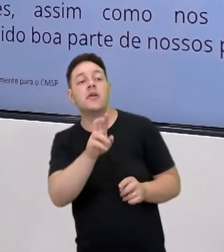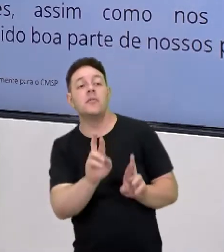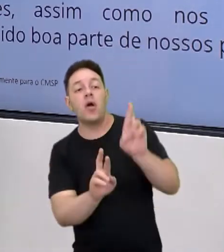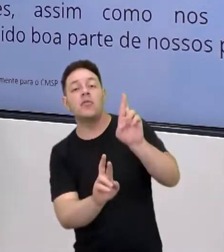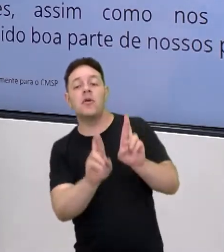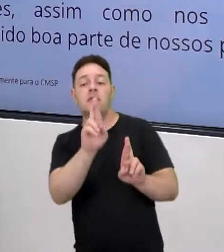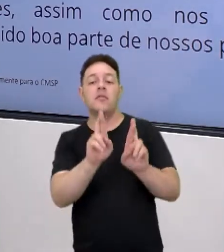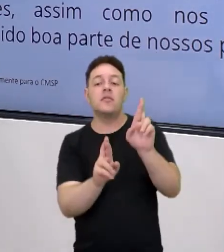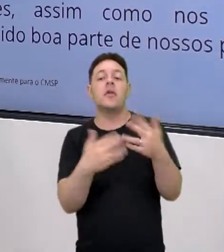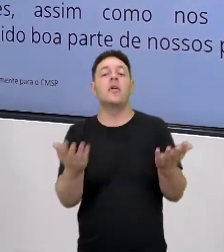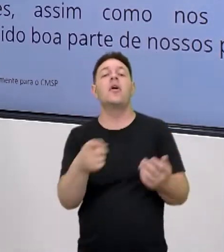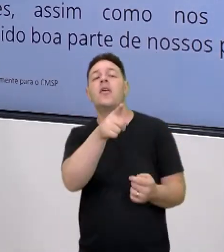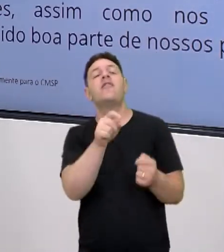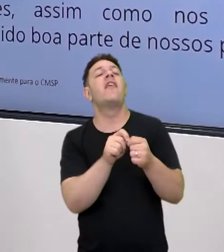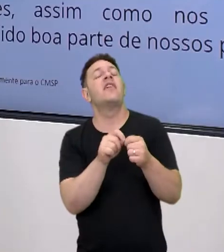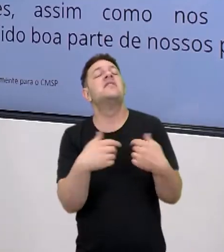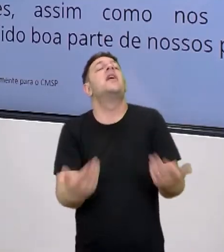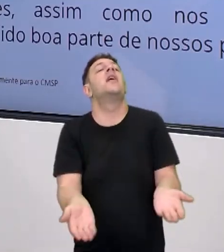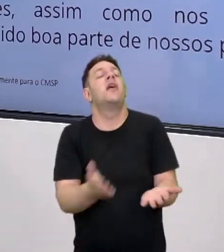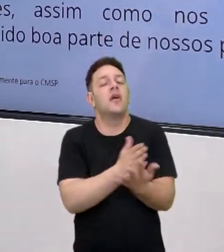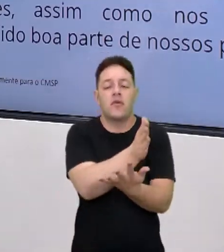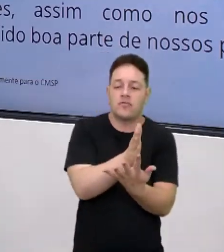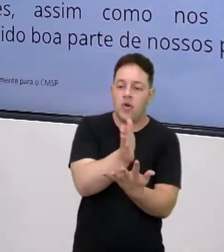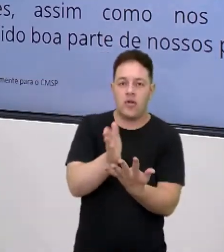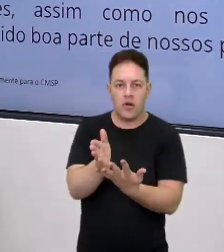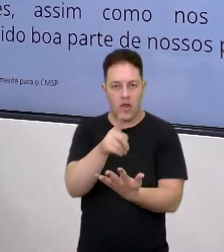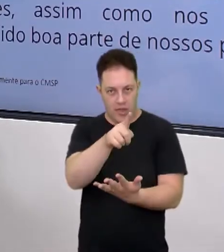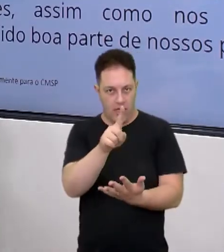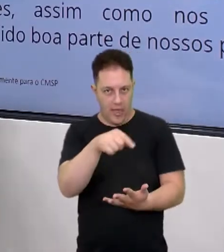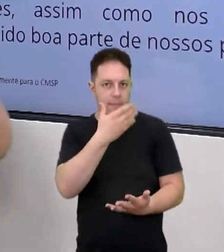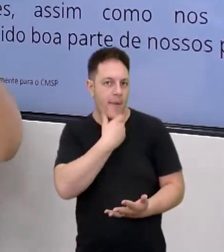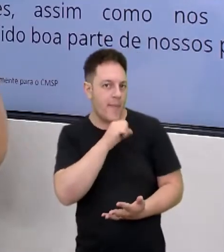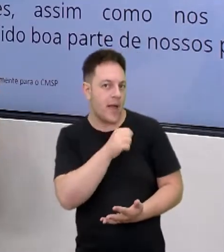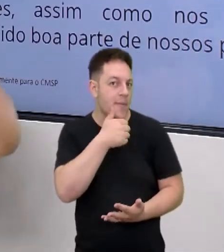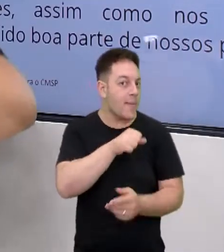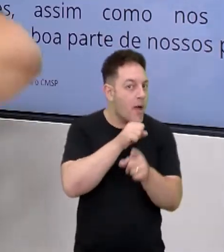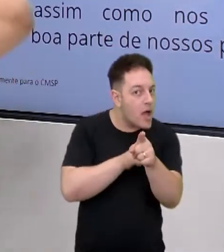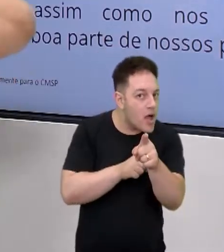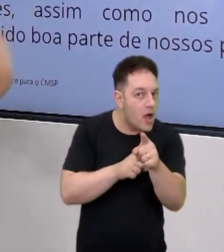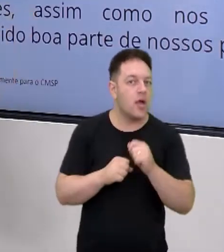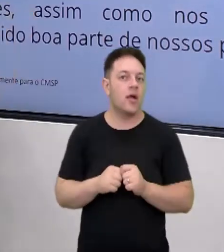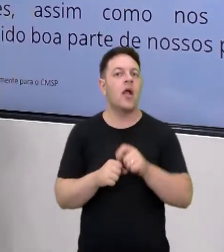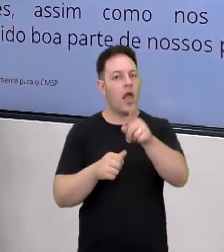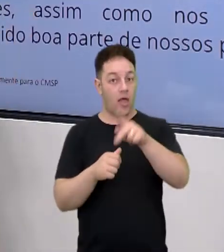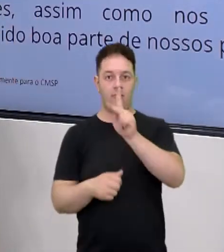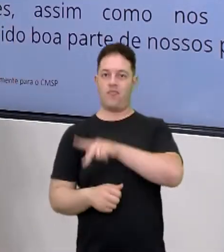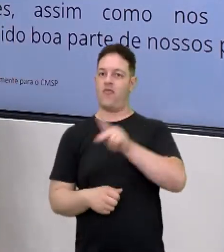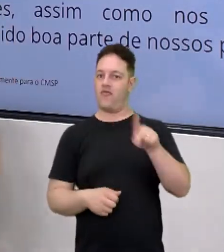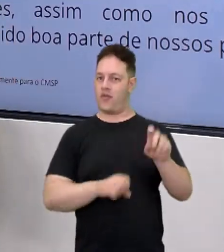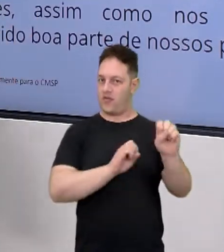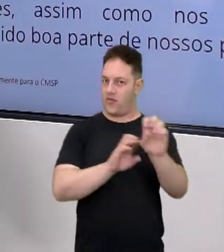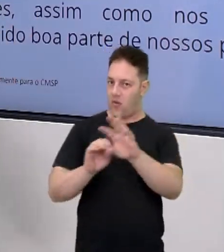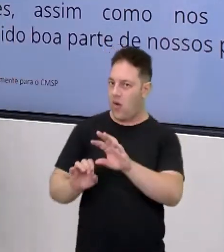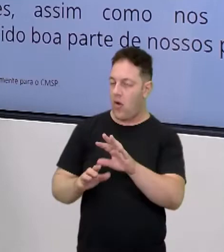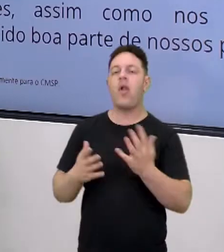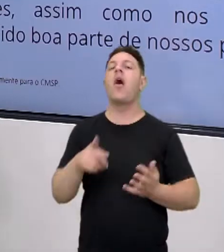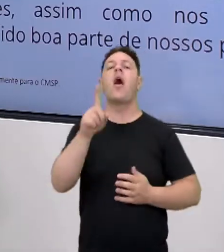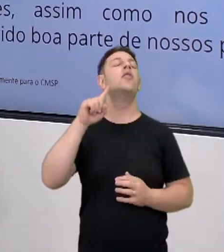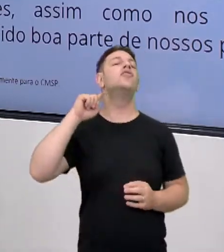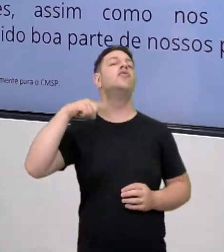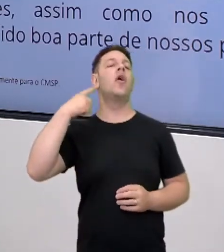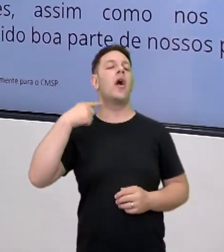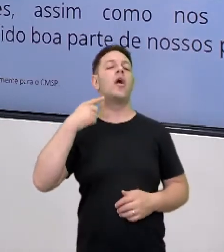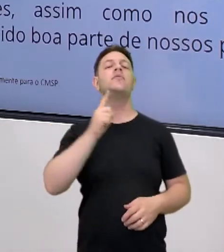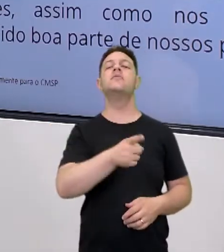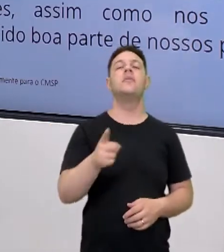sociais. Qual papel você vai executar? Você vai ser mãe? Você vai ser professora, você vai ser advogada,